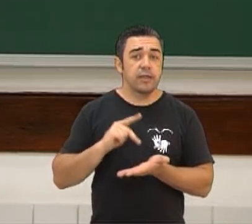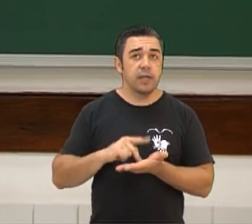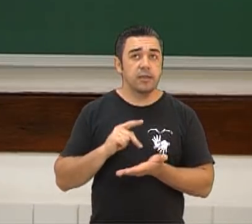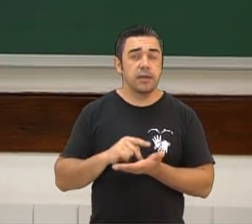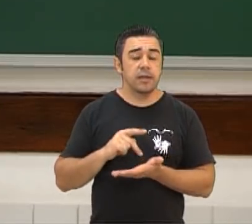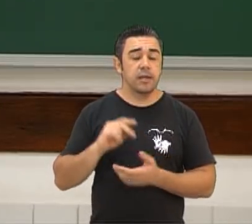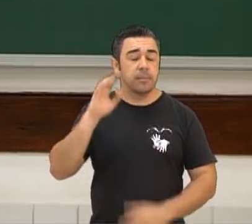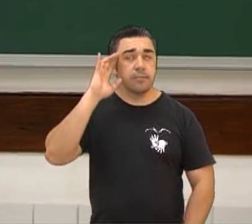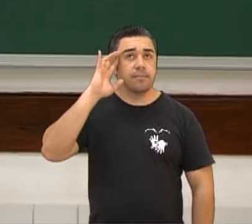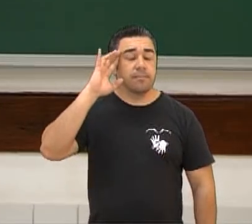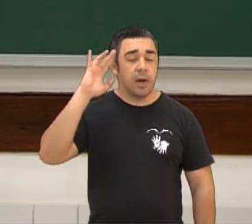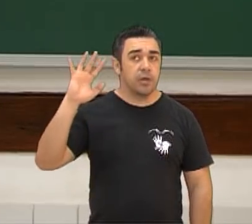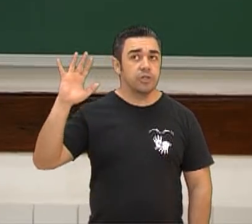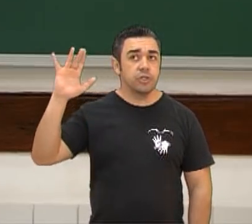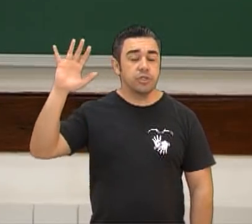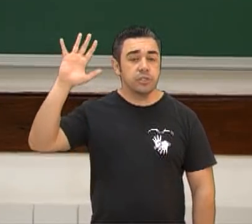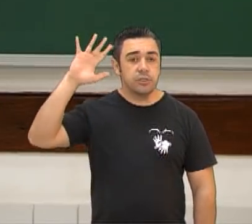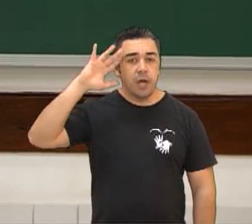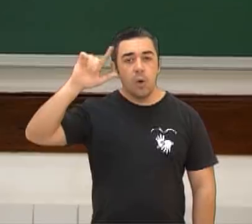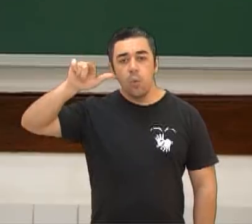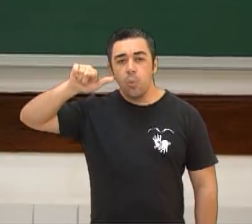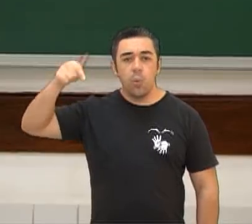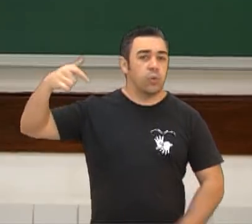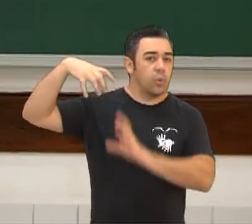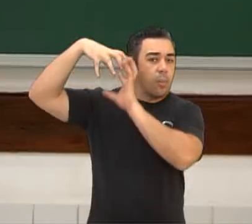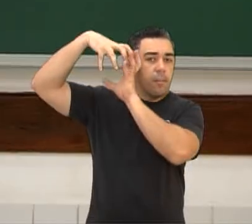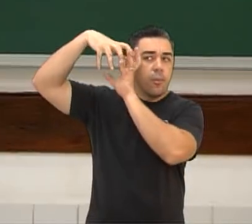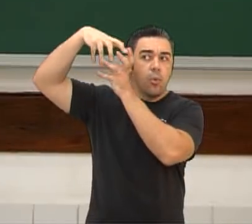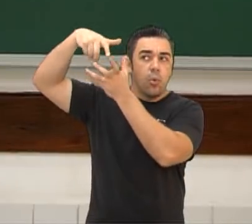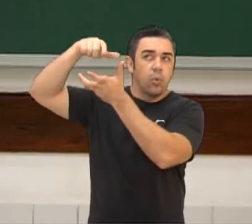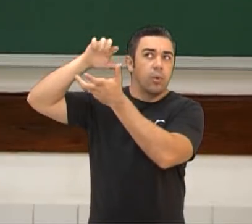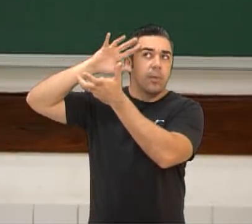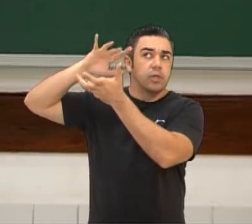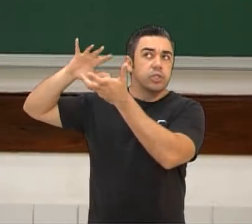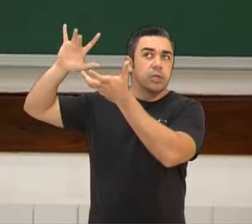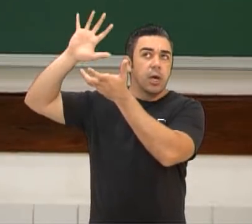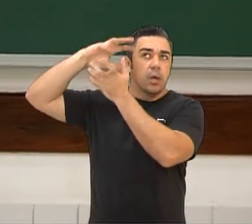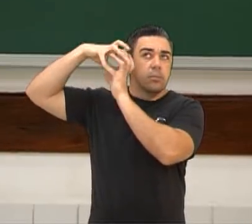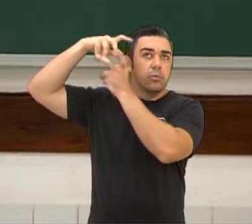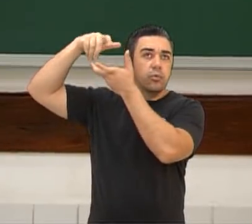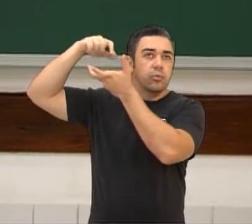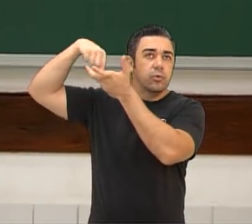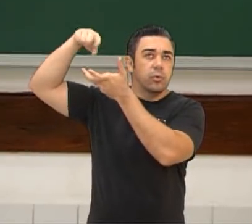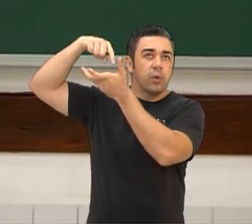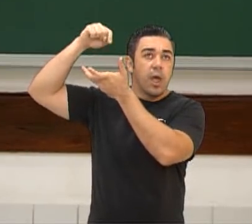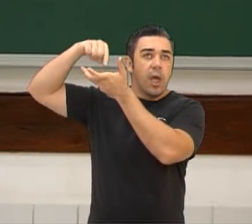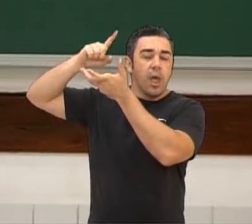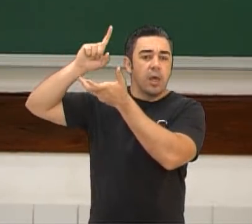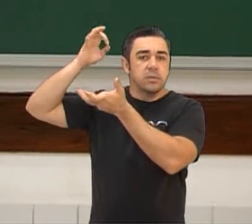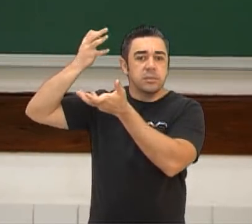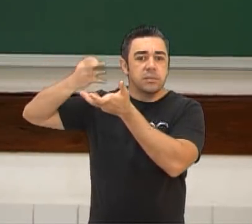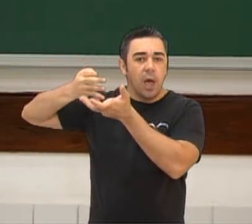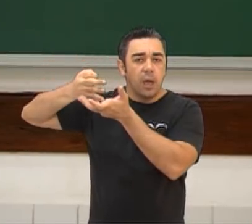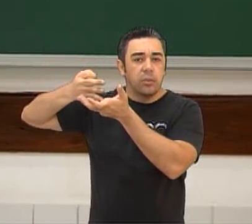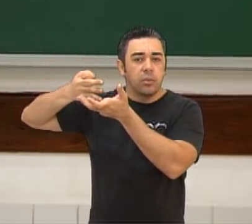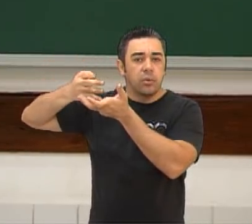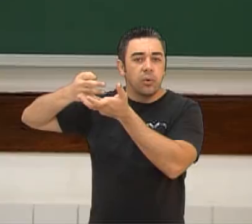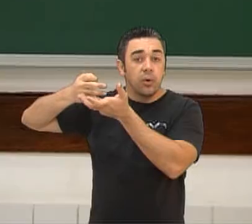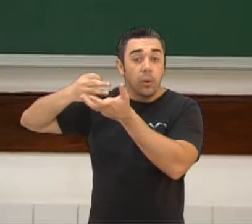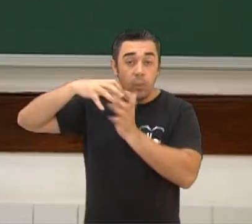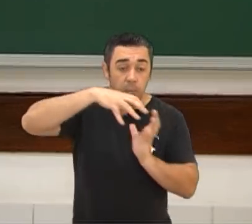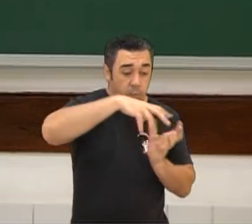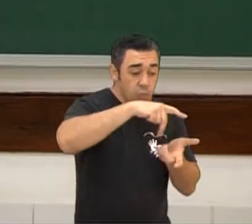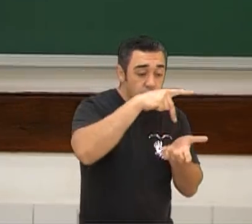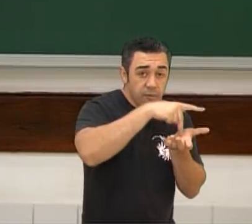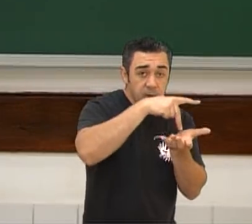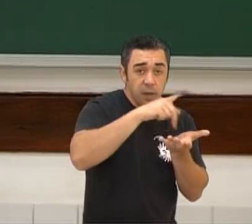que inventar um outro mundo, para dizer que essa verdade está lá, no mundo das ideias. É isso que Nietzsche quer demonstrar. Sócrates e